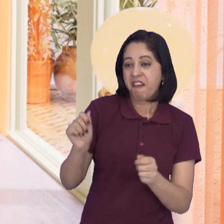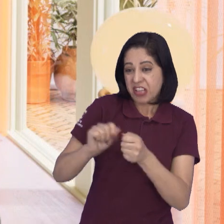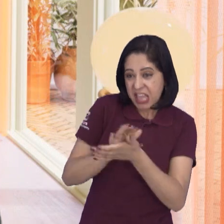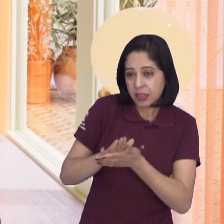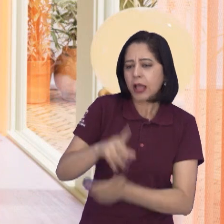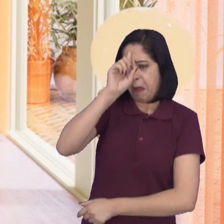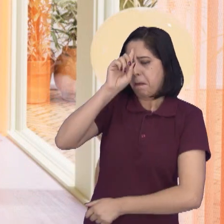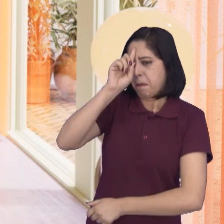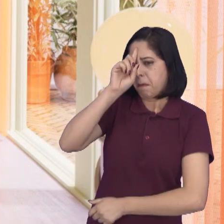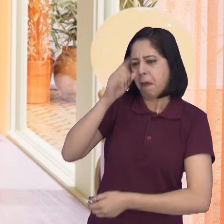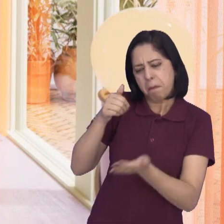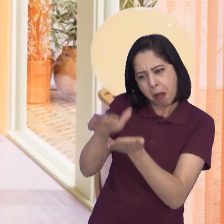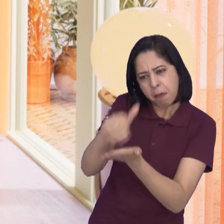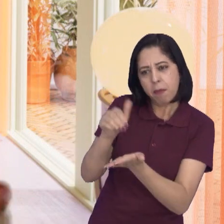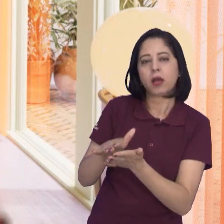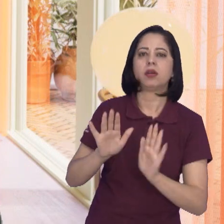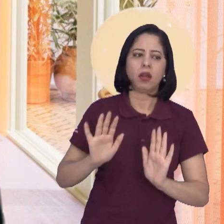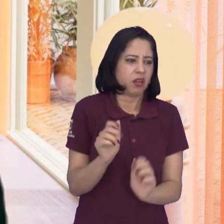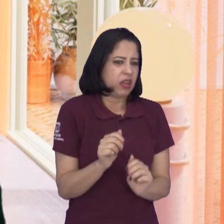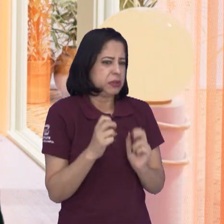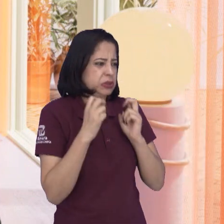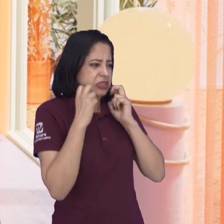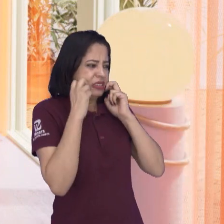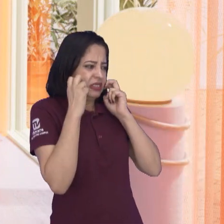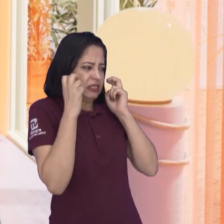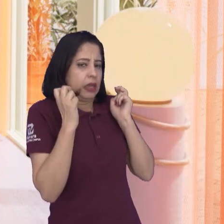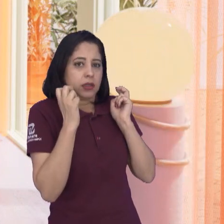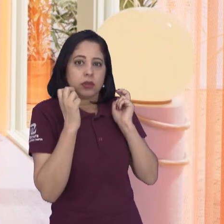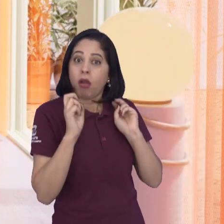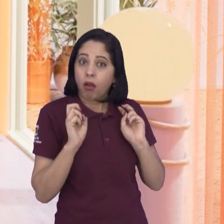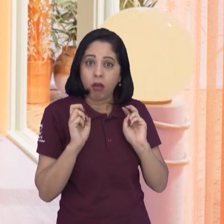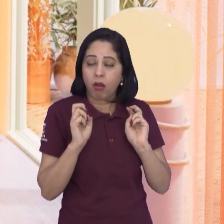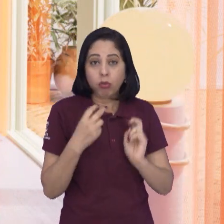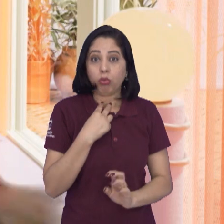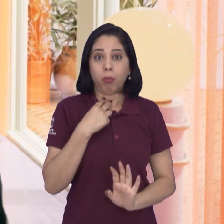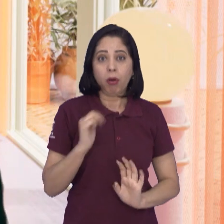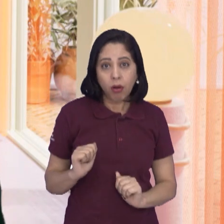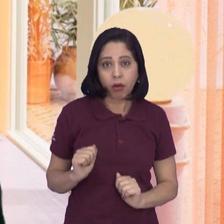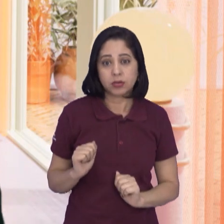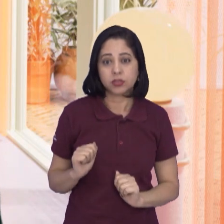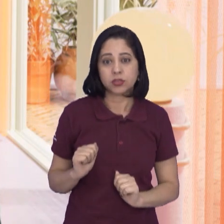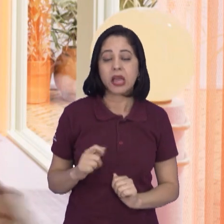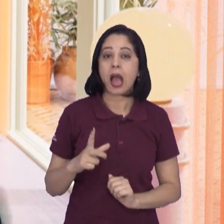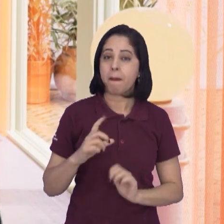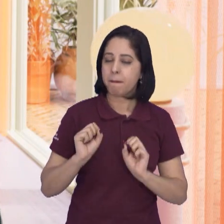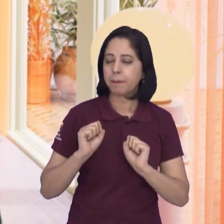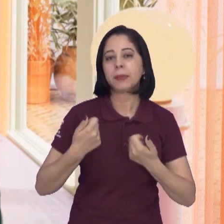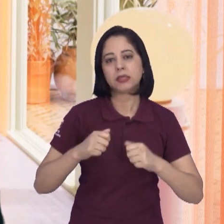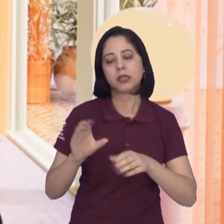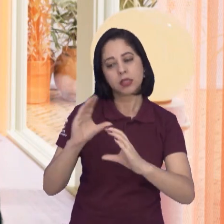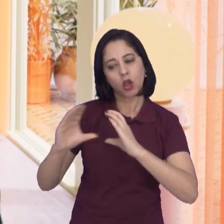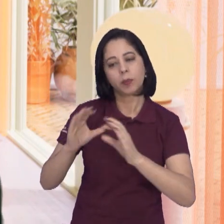que realmente não é agradável, você se sentiu desconfortável, né? Então, existem formas e formas, né, para essa